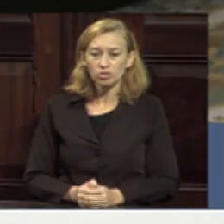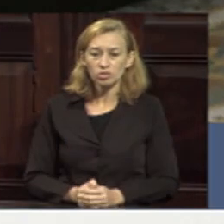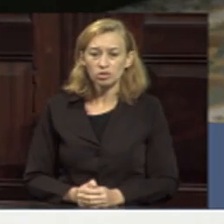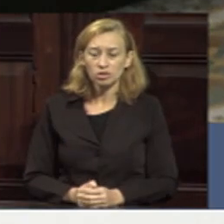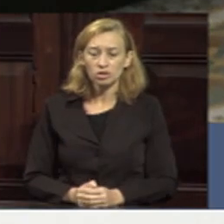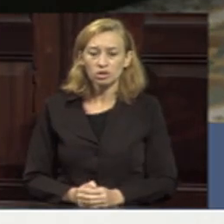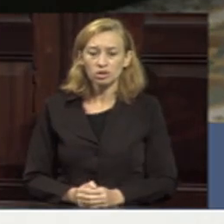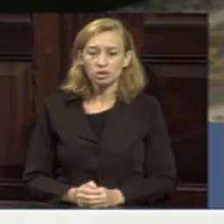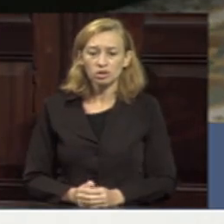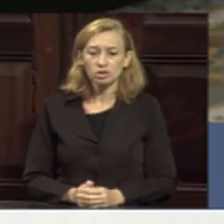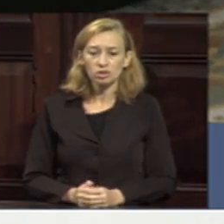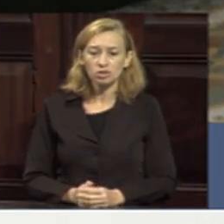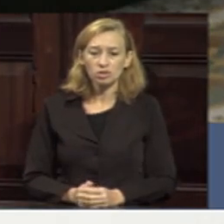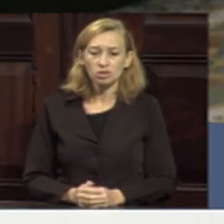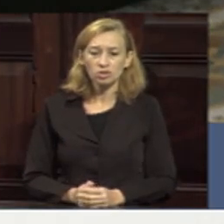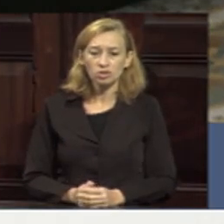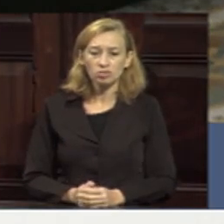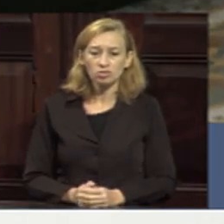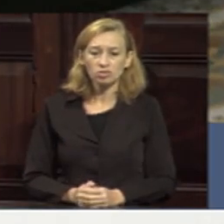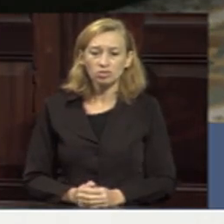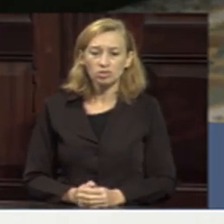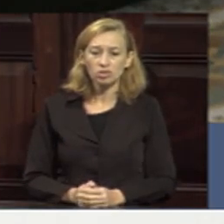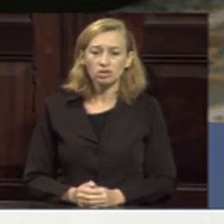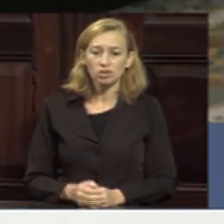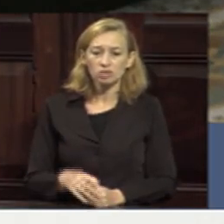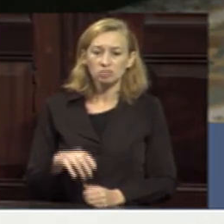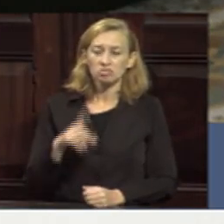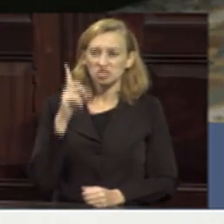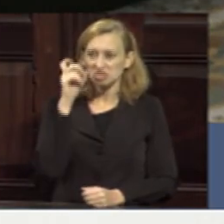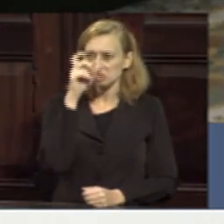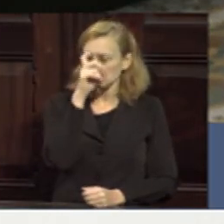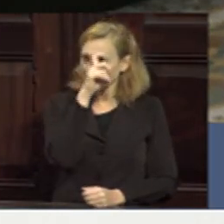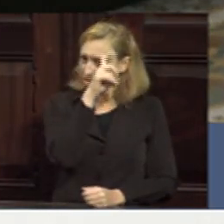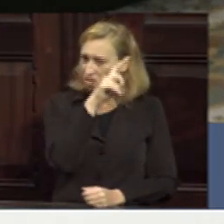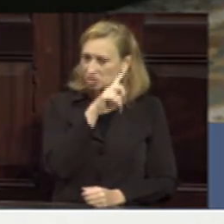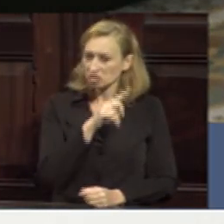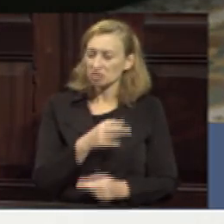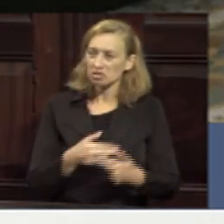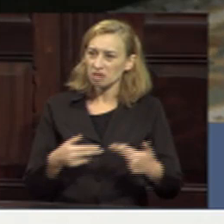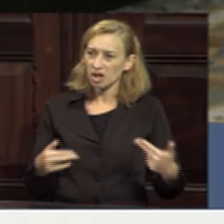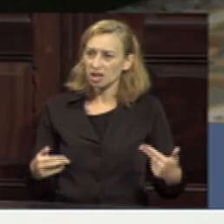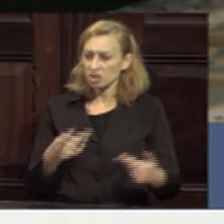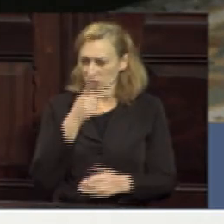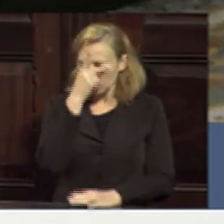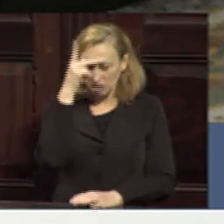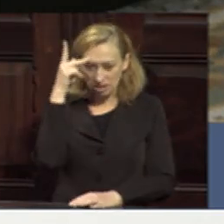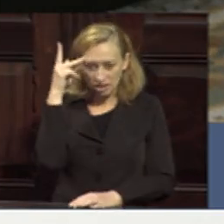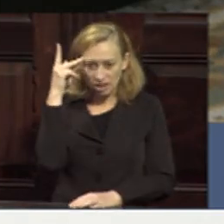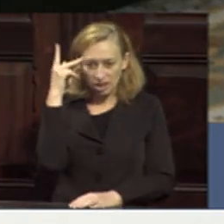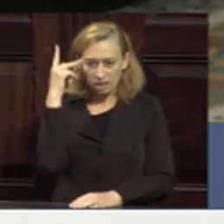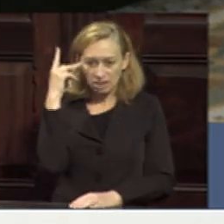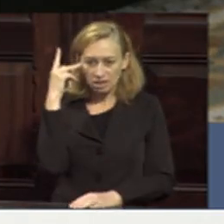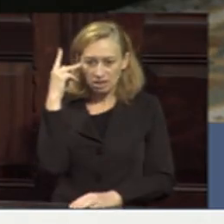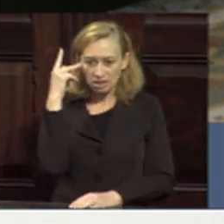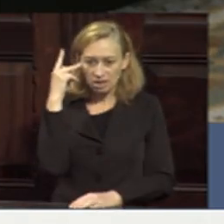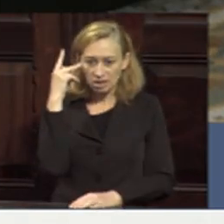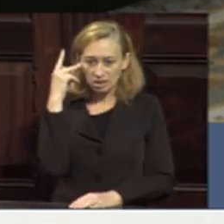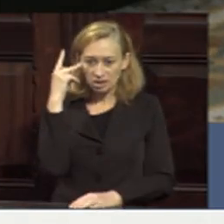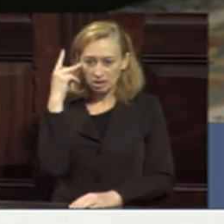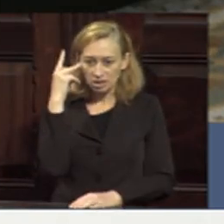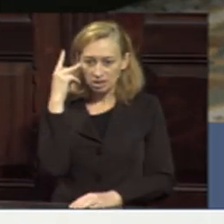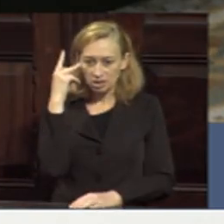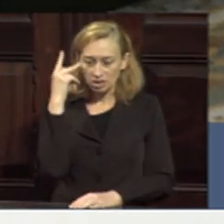simultaneamente, têm sido muitos os policiais militares mortos em função da